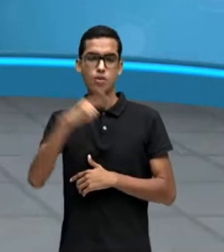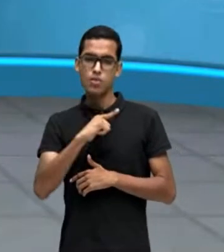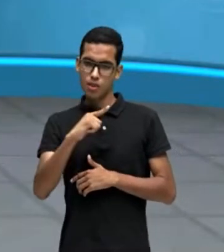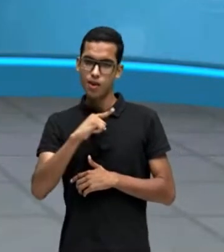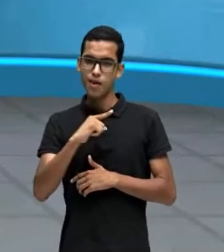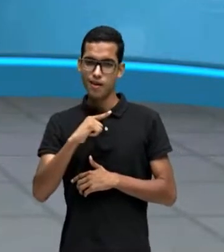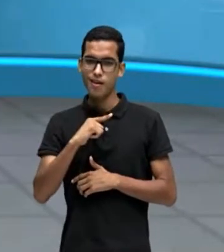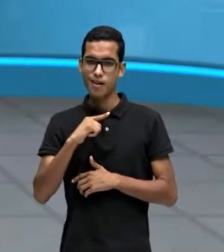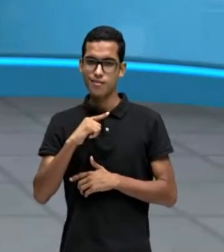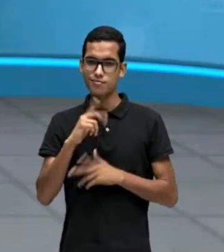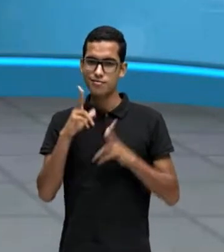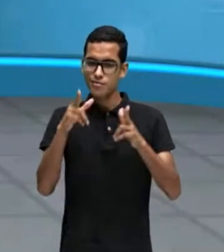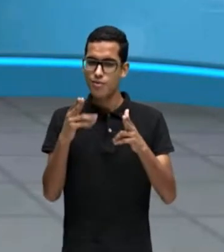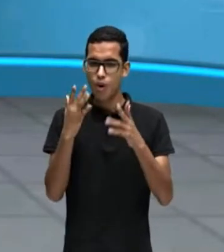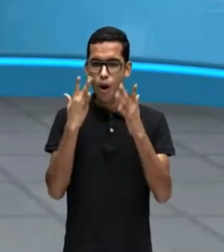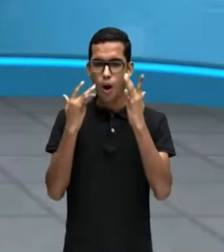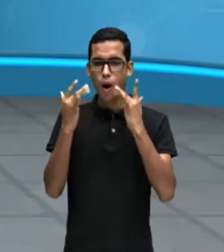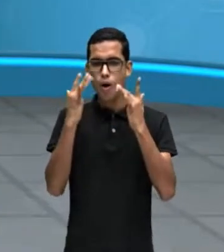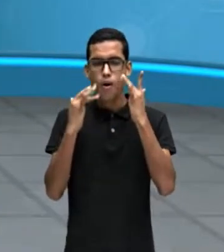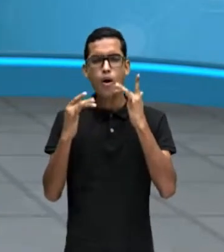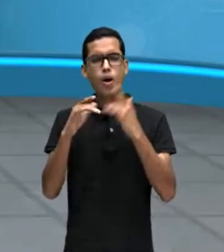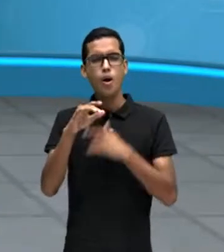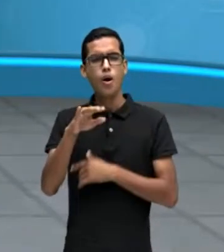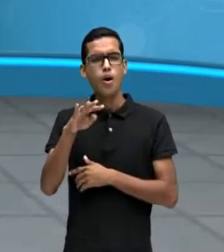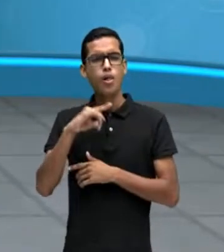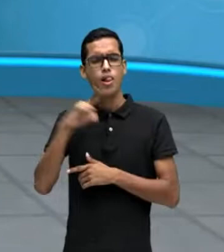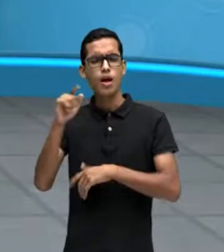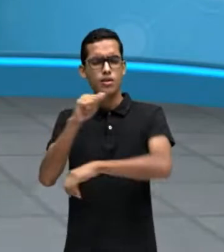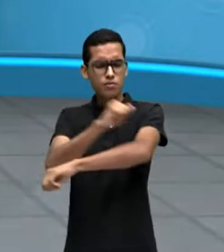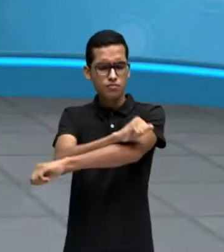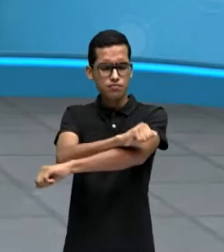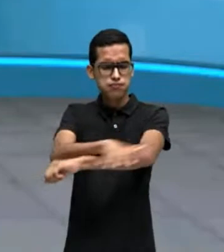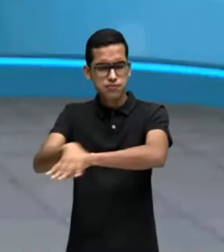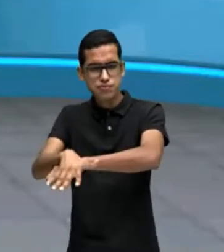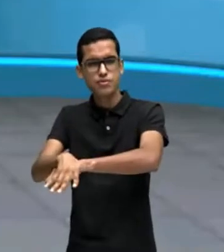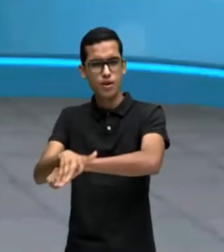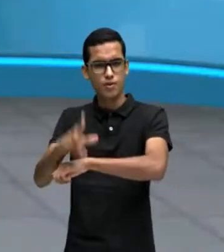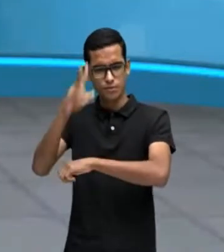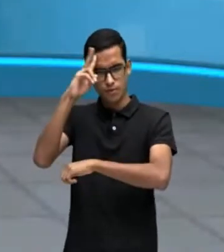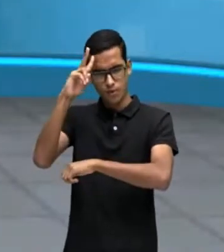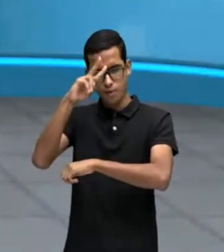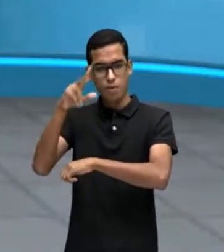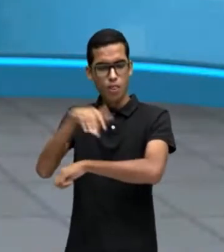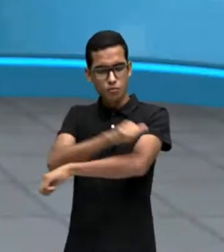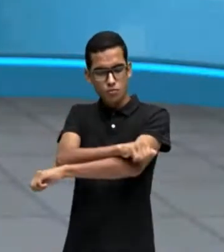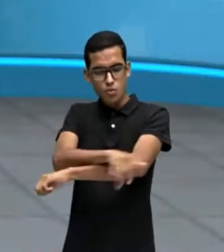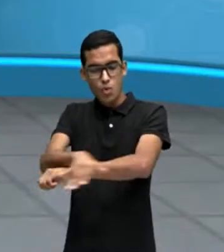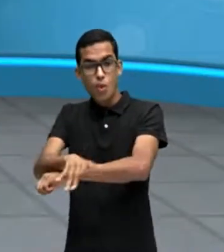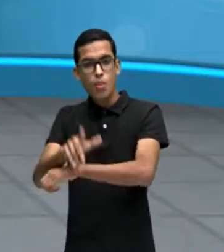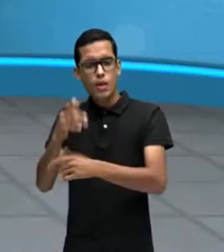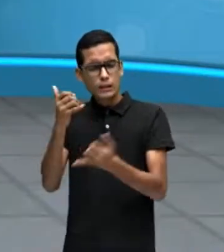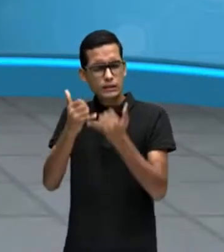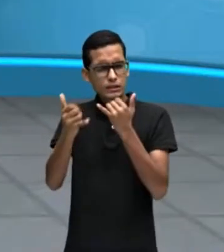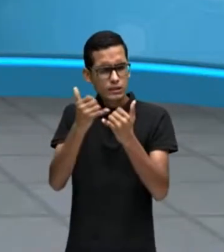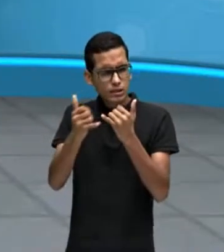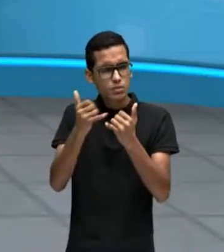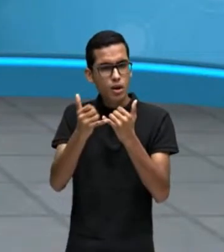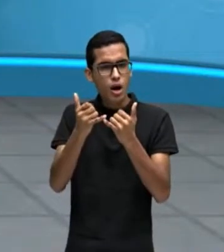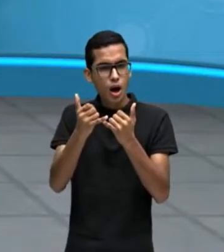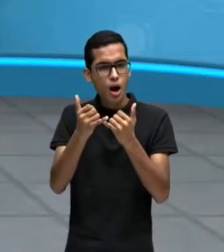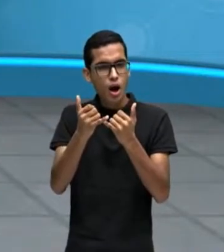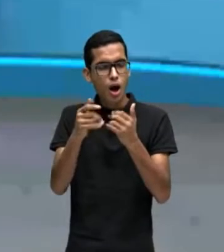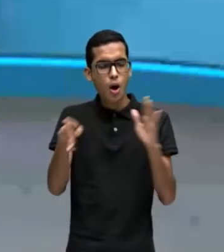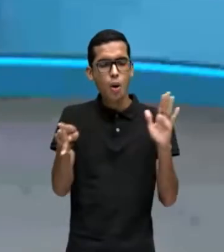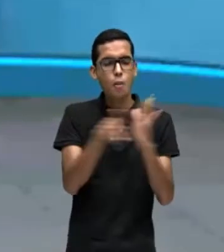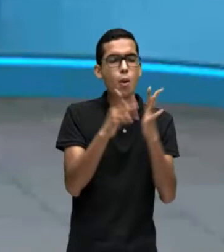um teatro de arena, que é o Anfiteatro da Ponta Negra, que ele tem uma similaridade com um teatro grego, que existe a ação que está